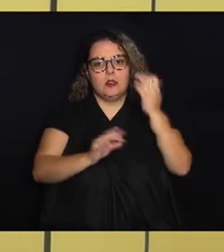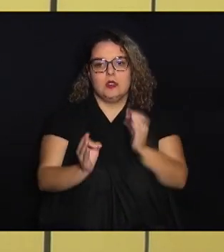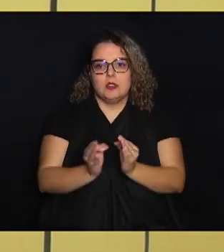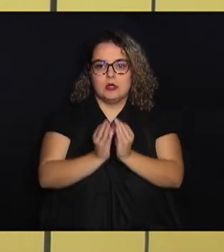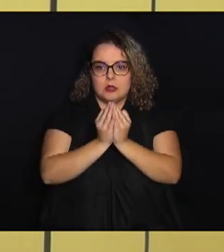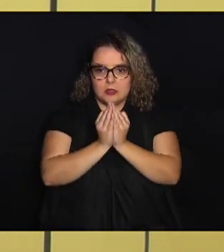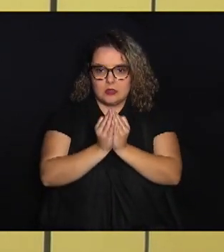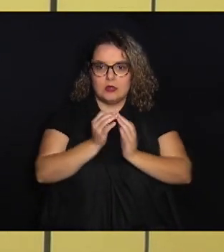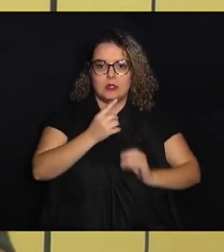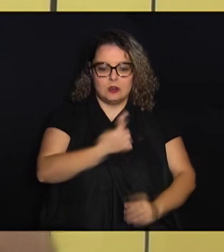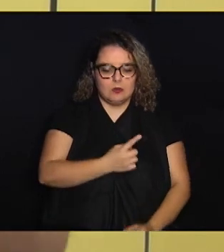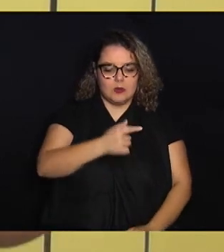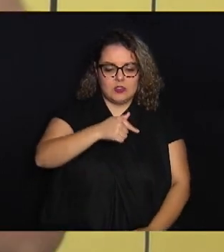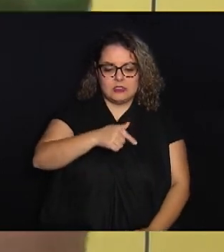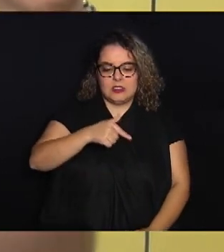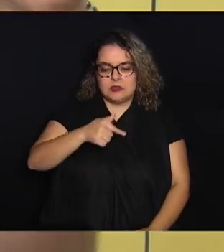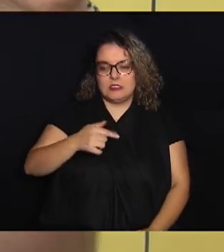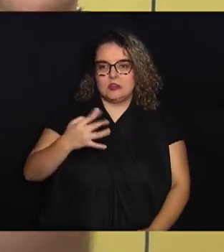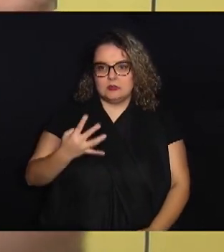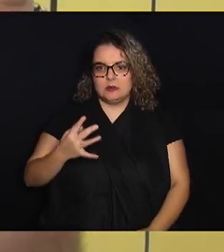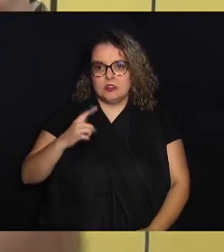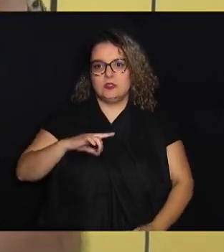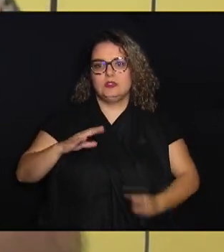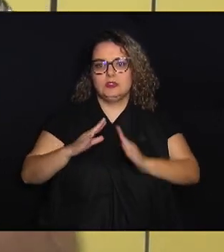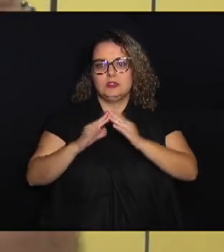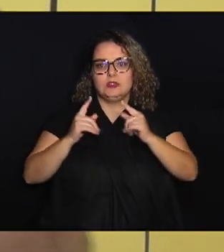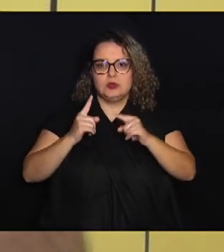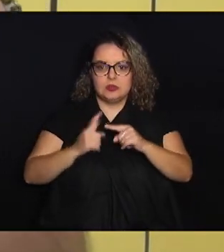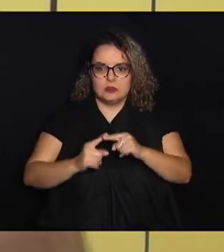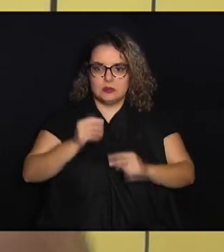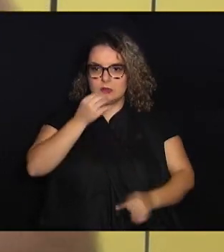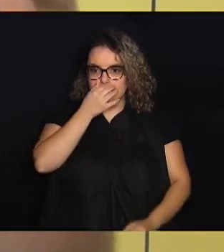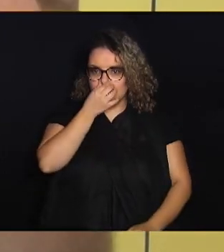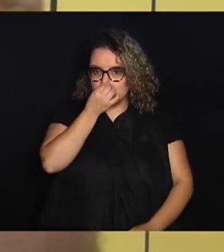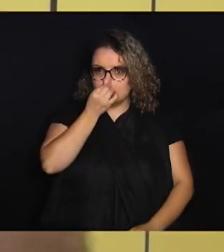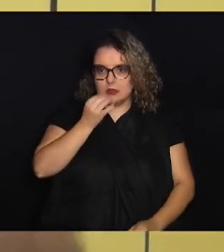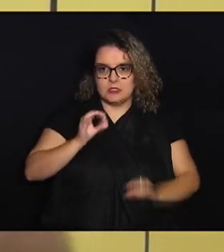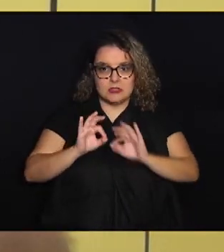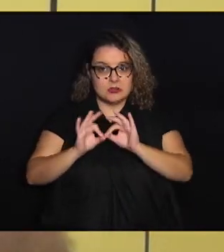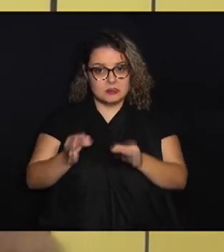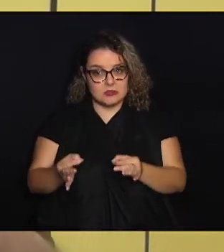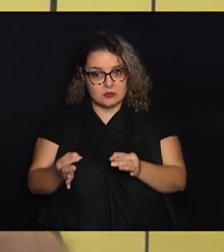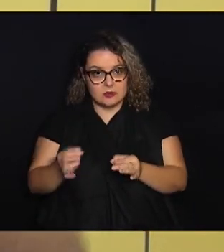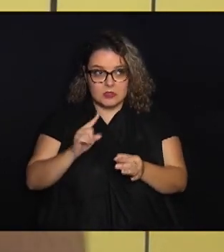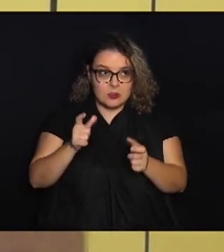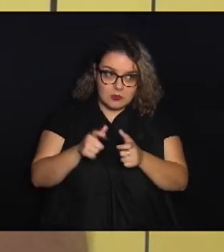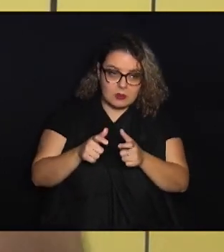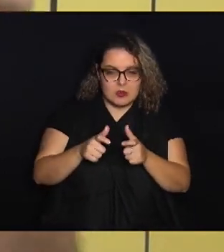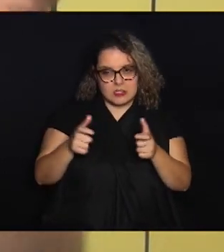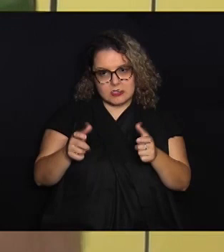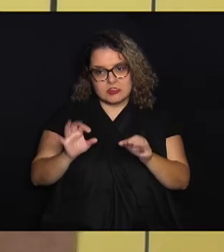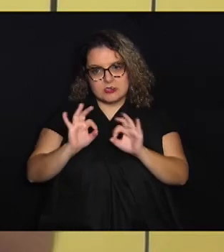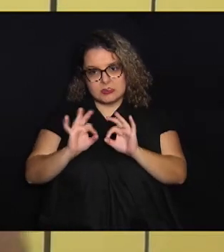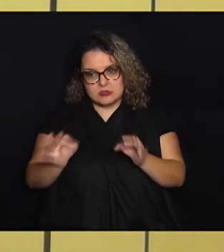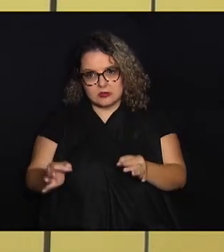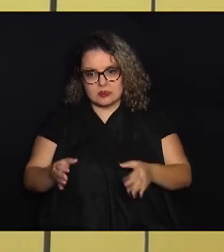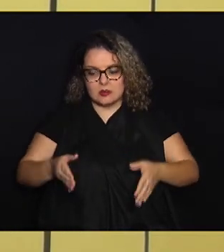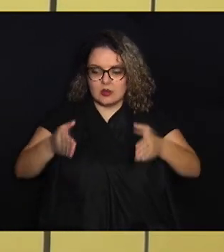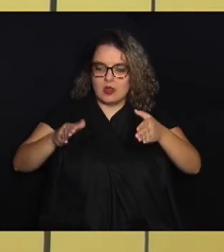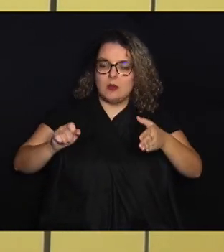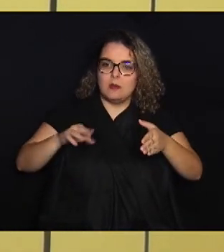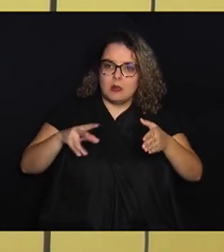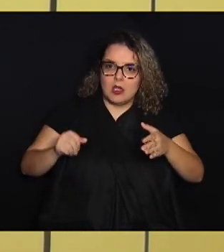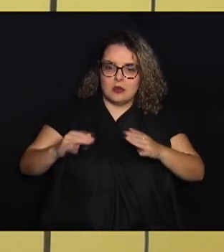em 1774. Ali tinha uma igreja simples, não tão pequena, mas uma igreja simples, com as paredes de barro, coberta de